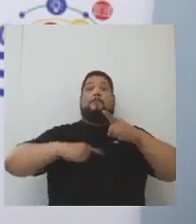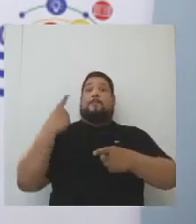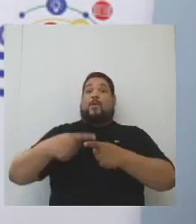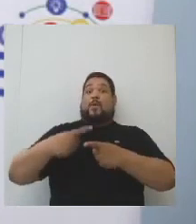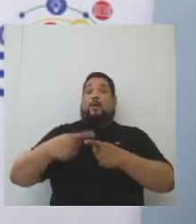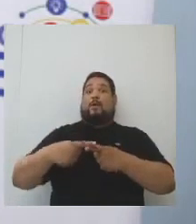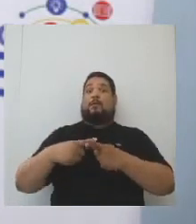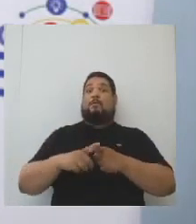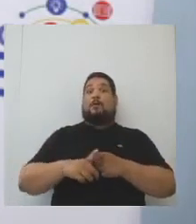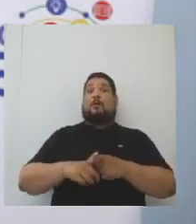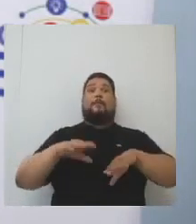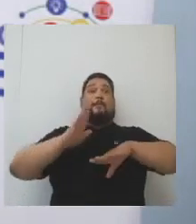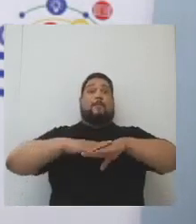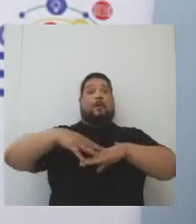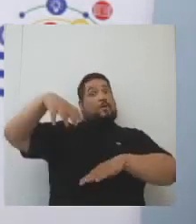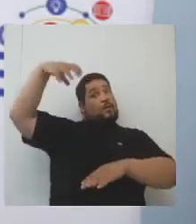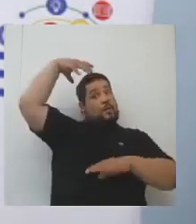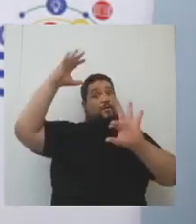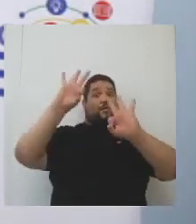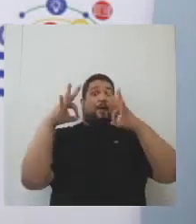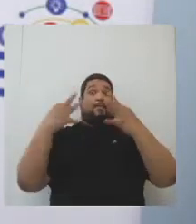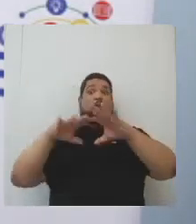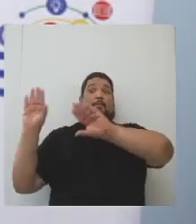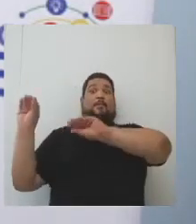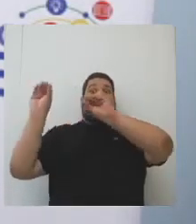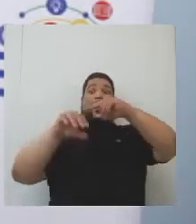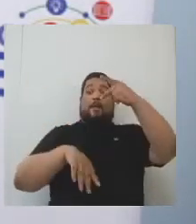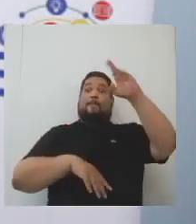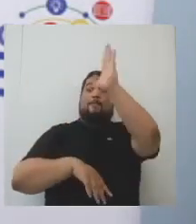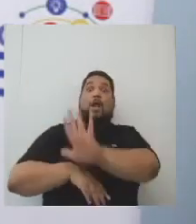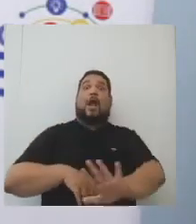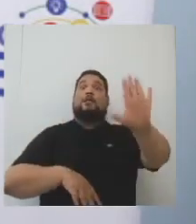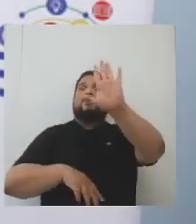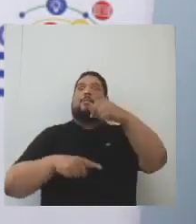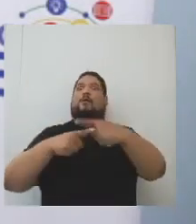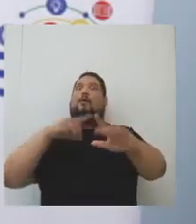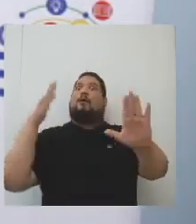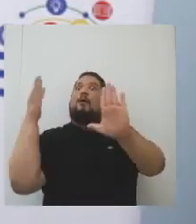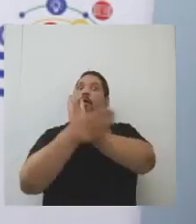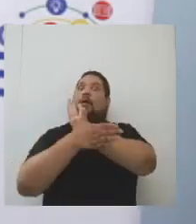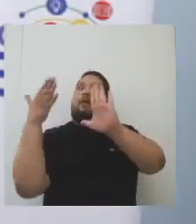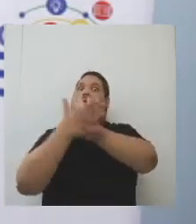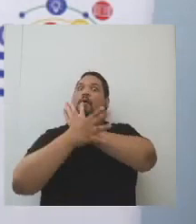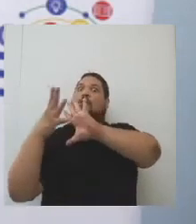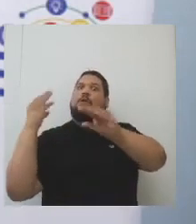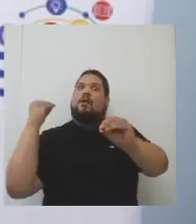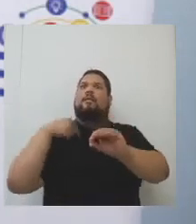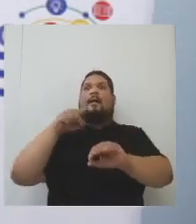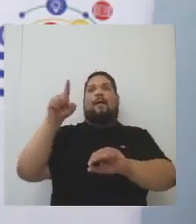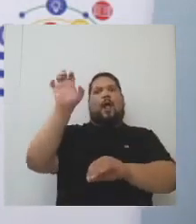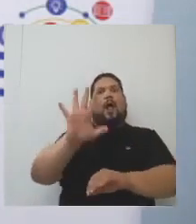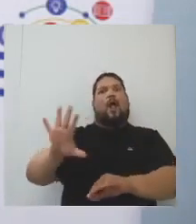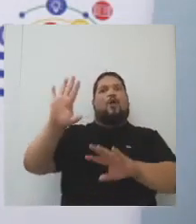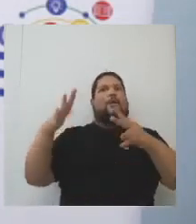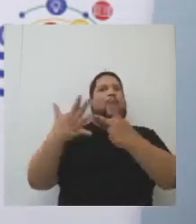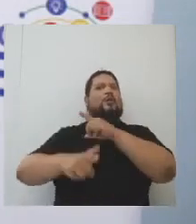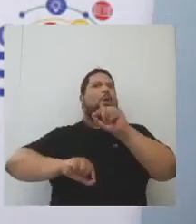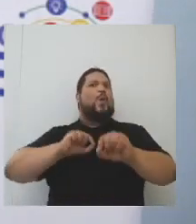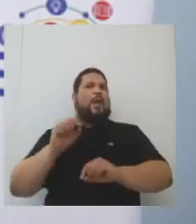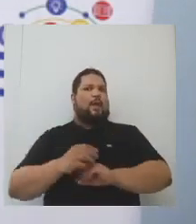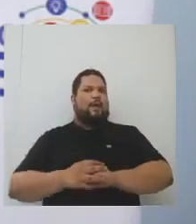por que, na verdade, a família real acaba vindo, então, para o Brasil? Vem na fuga! Mas o que estava acontecendo na Europa naquele